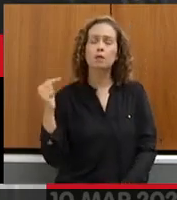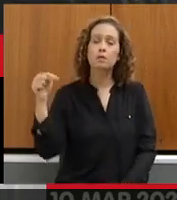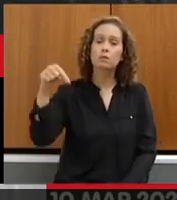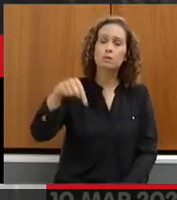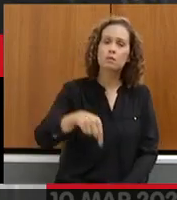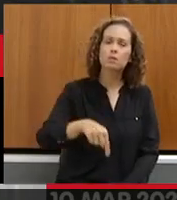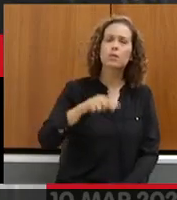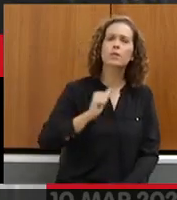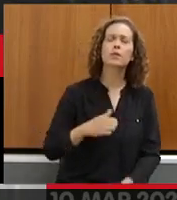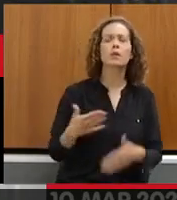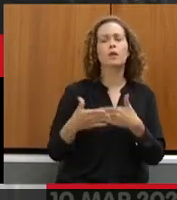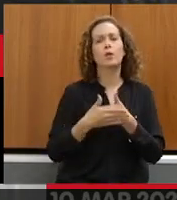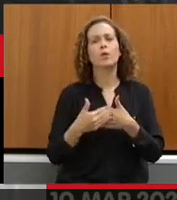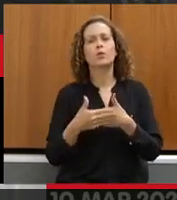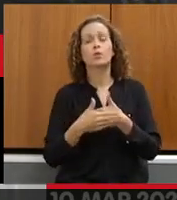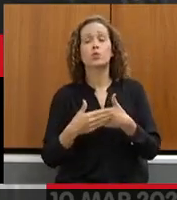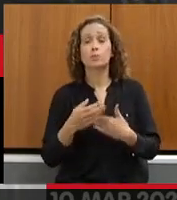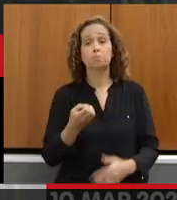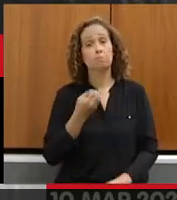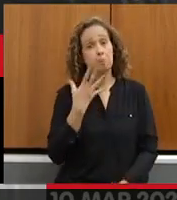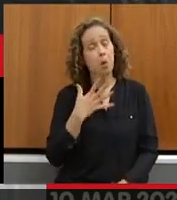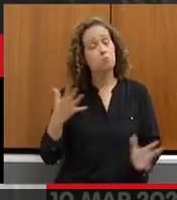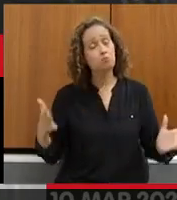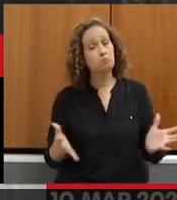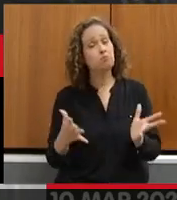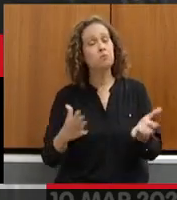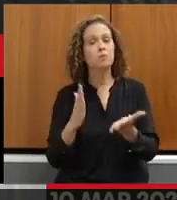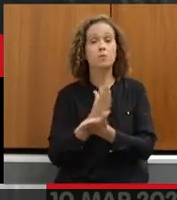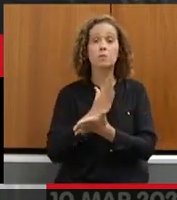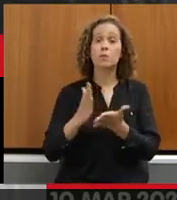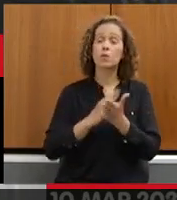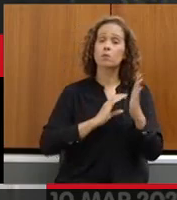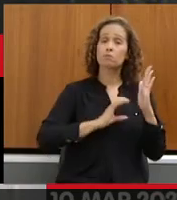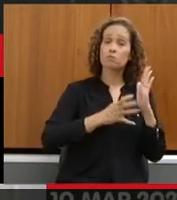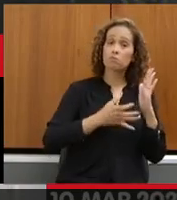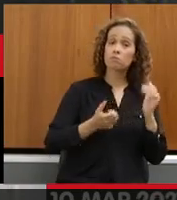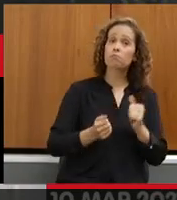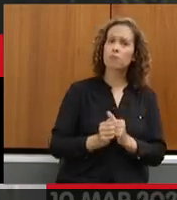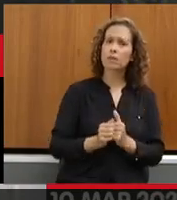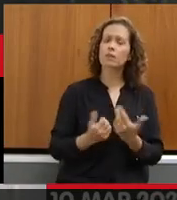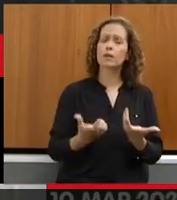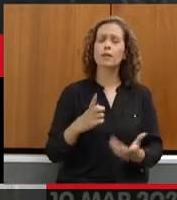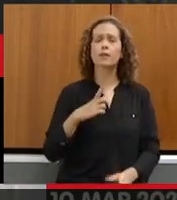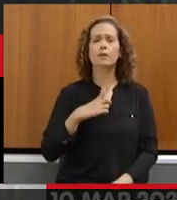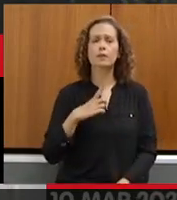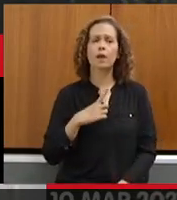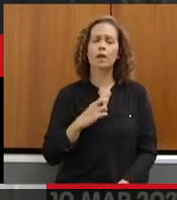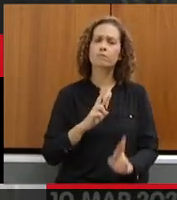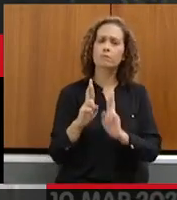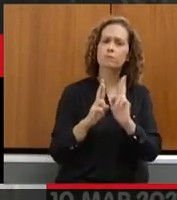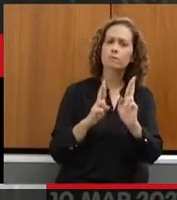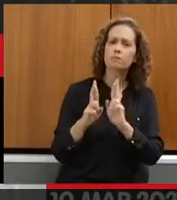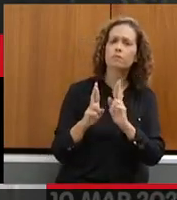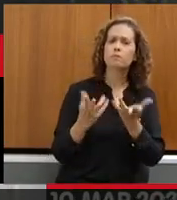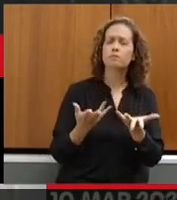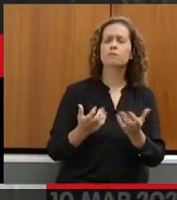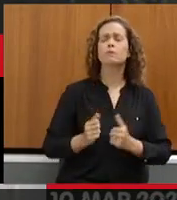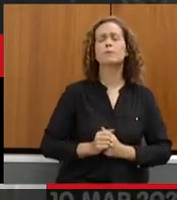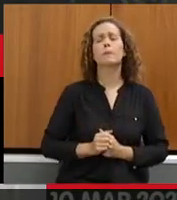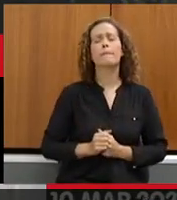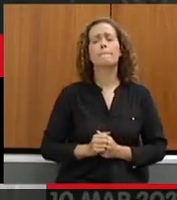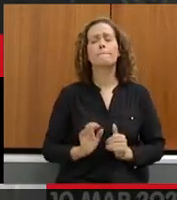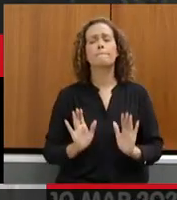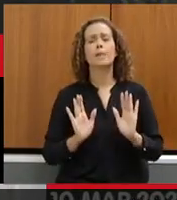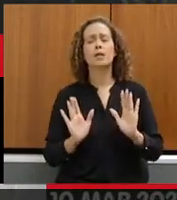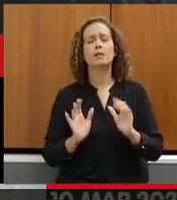fazerem elogios eu acho que é muito bom é sinal que alguns parlamentares estão bem ouvidos e eu quero dizer